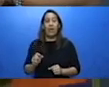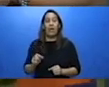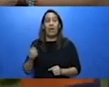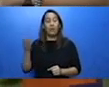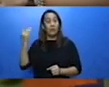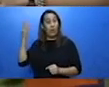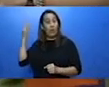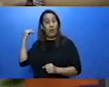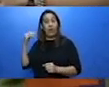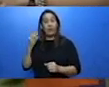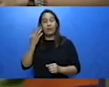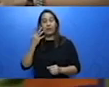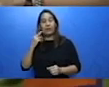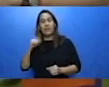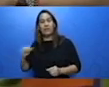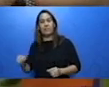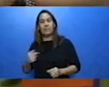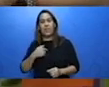era criança, eu